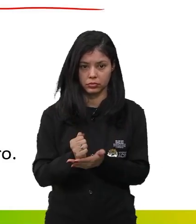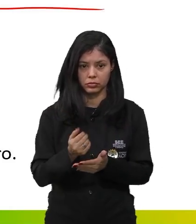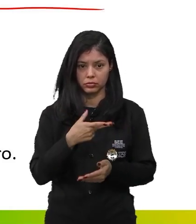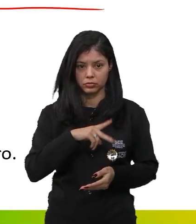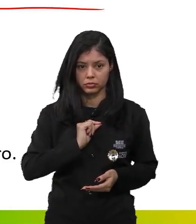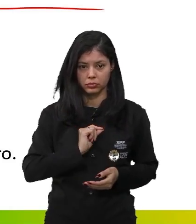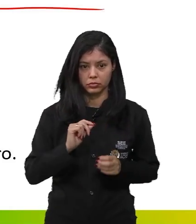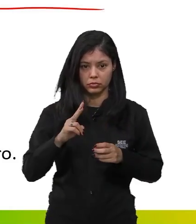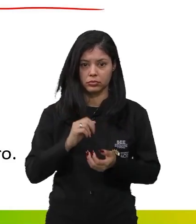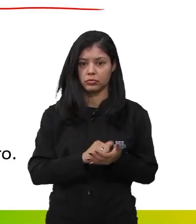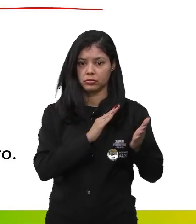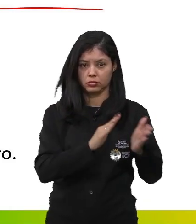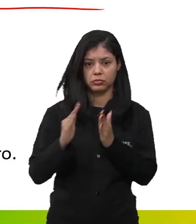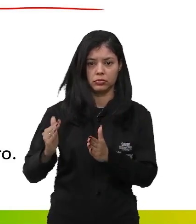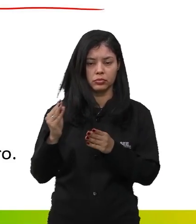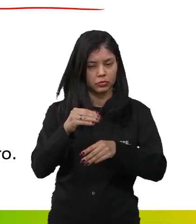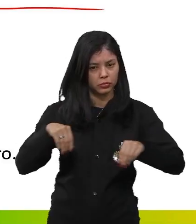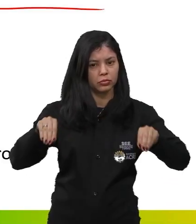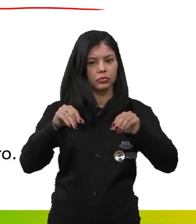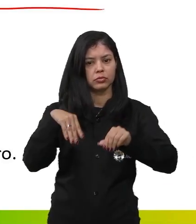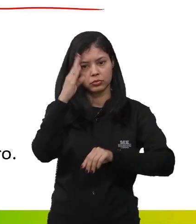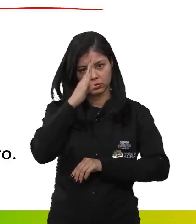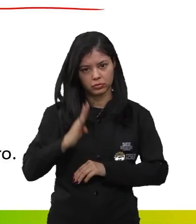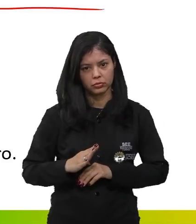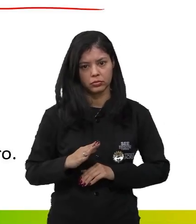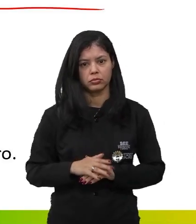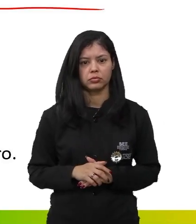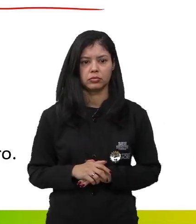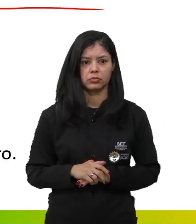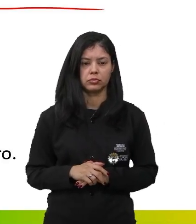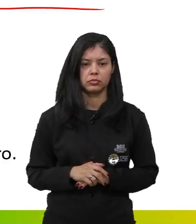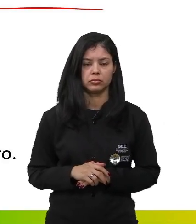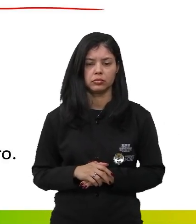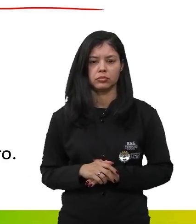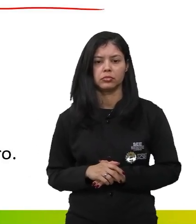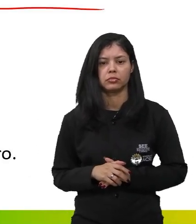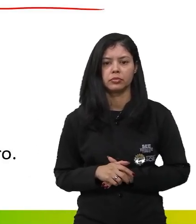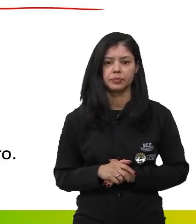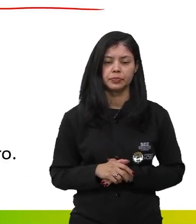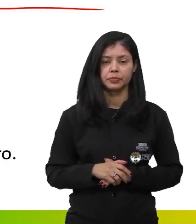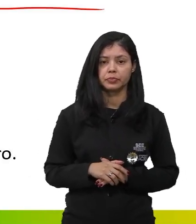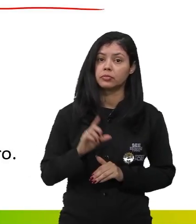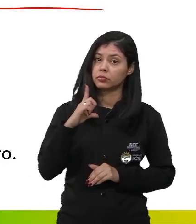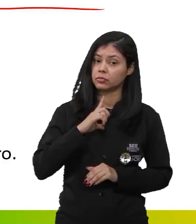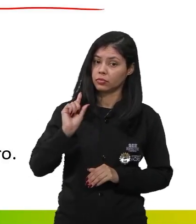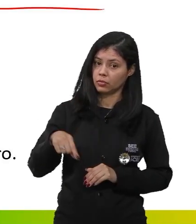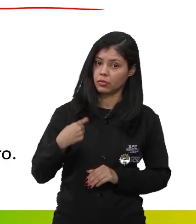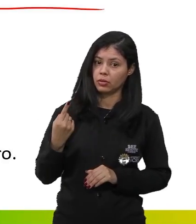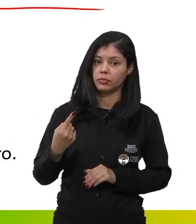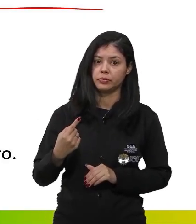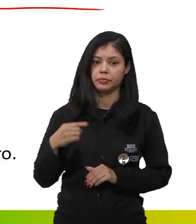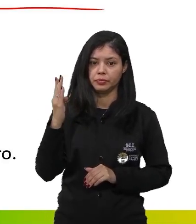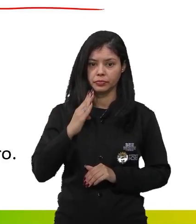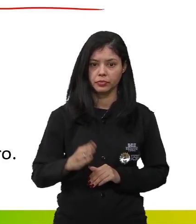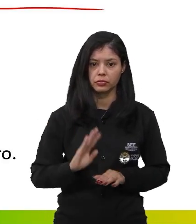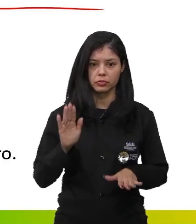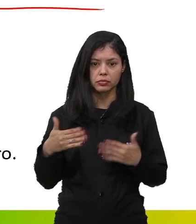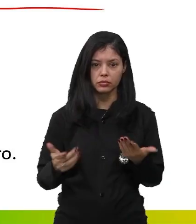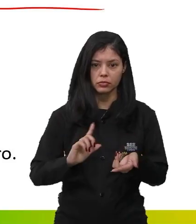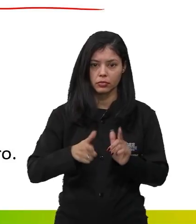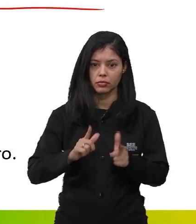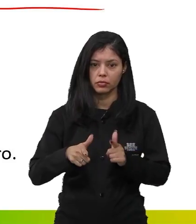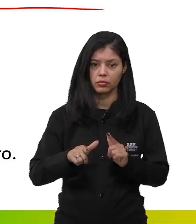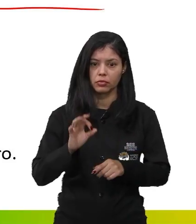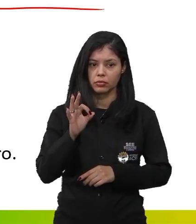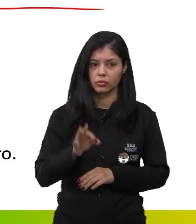da posse portuguesa sobre parte do território brasileiro, do que viria a ser depois o Brasil. Qual é a